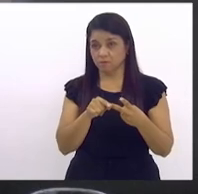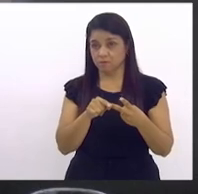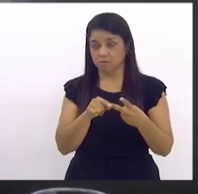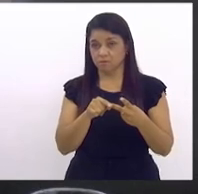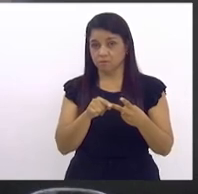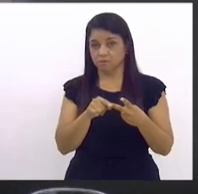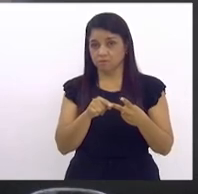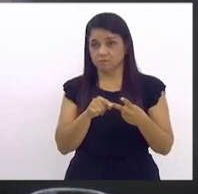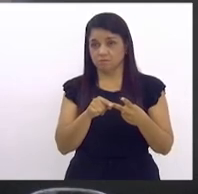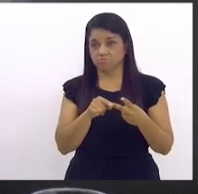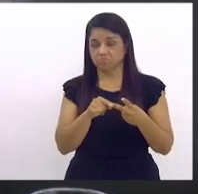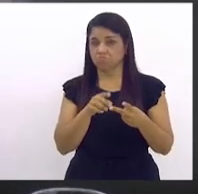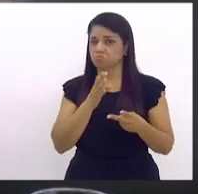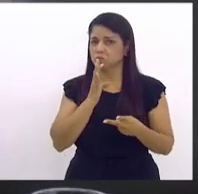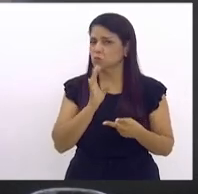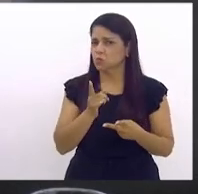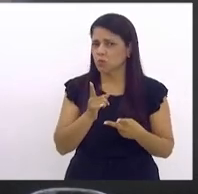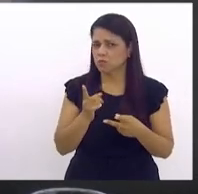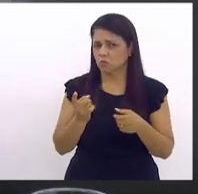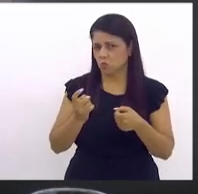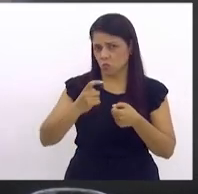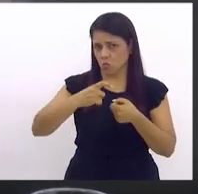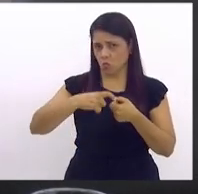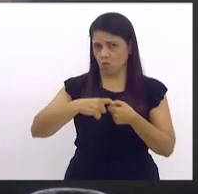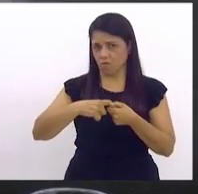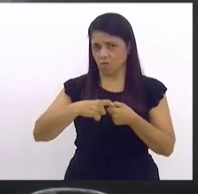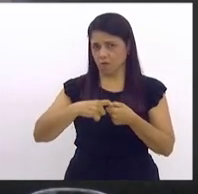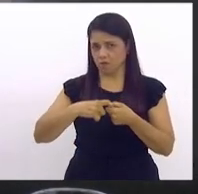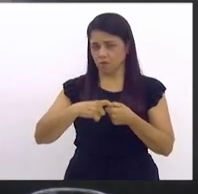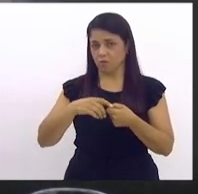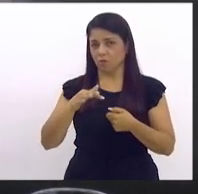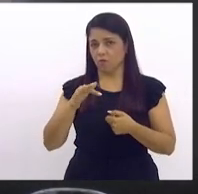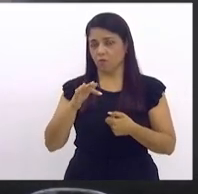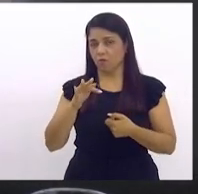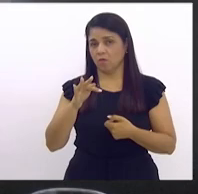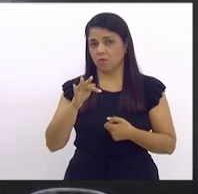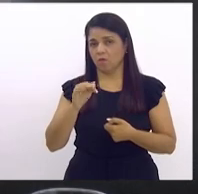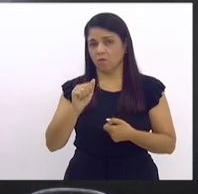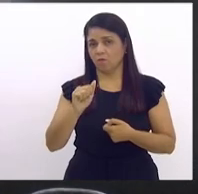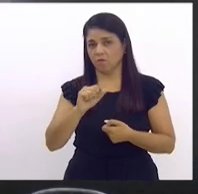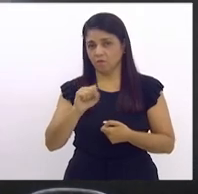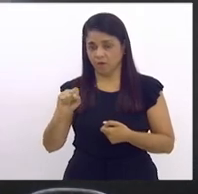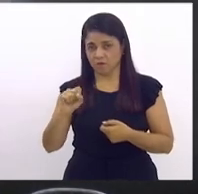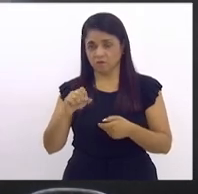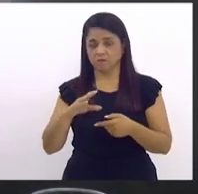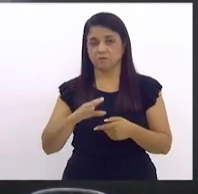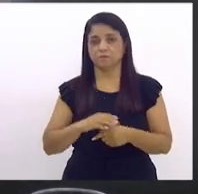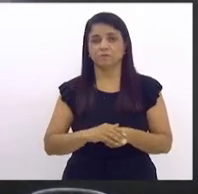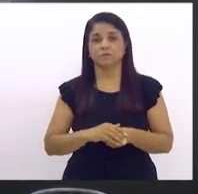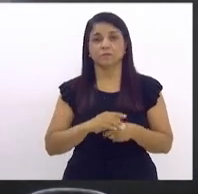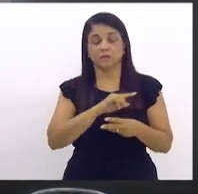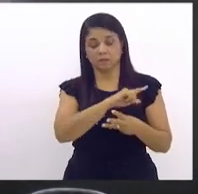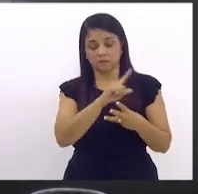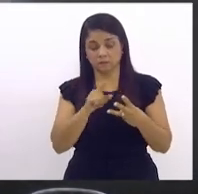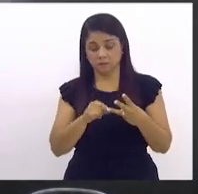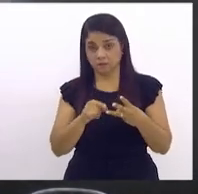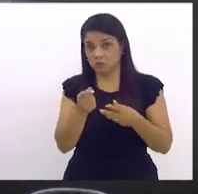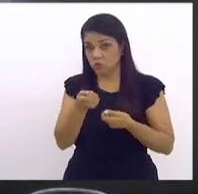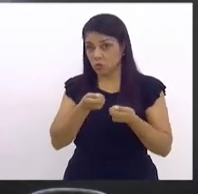não desconheço existir convênio com FAS. De três, de um